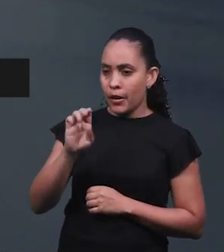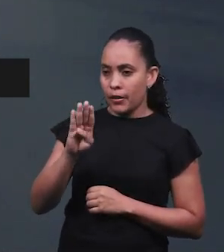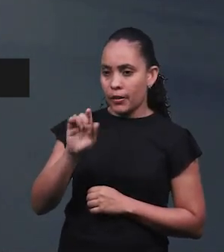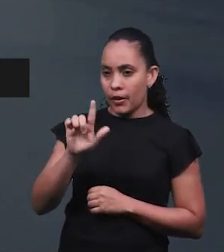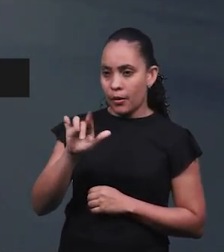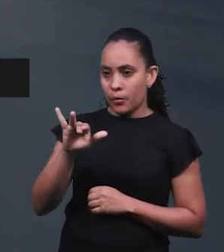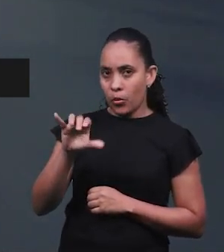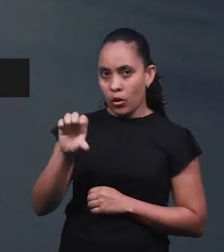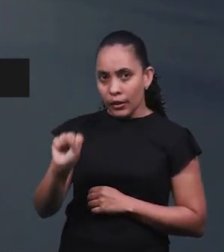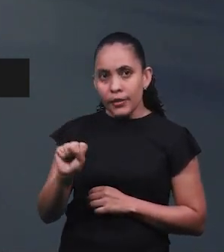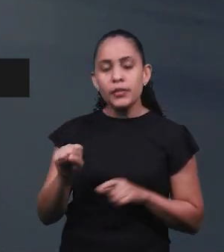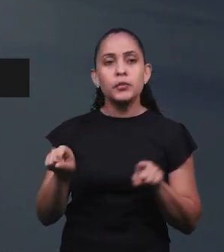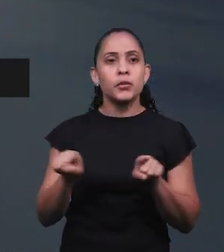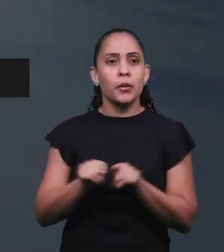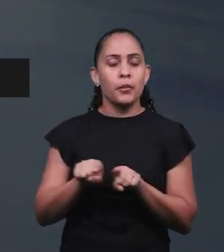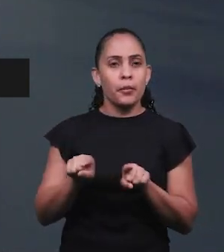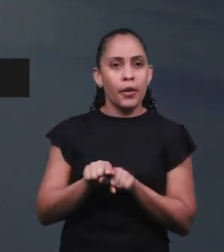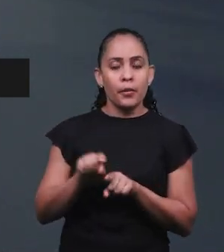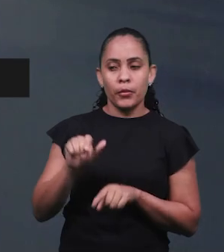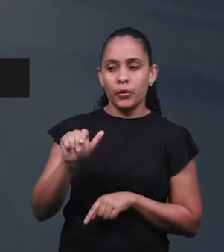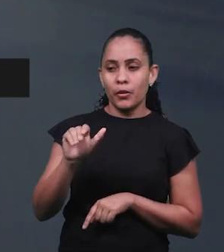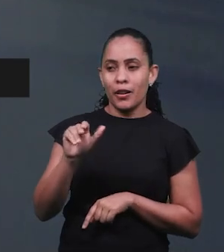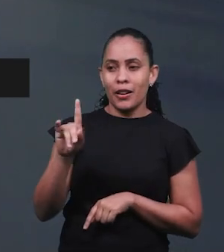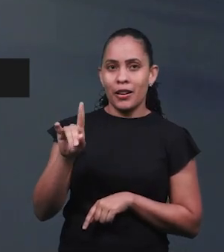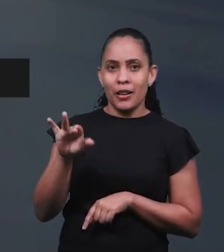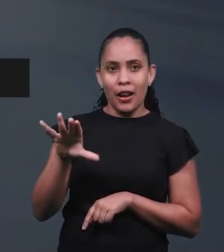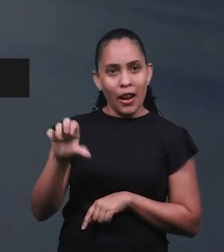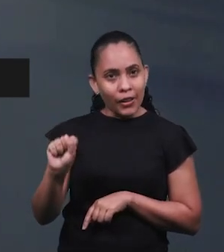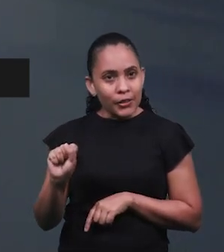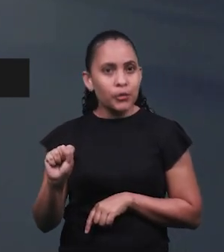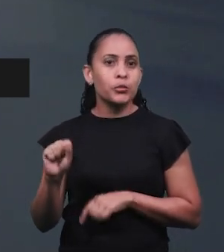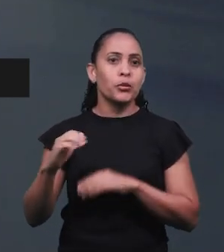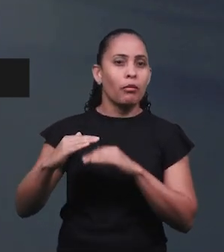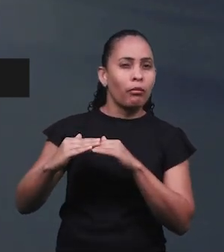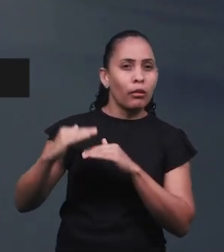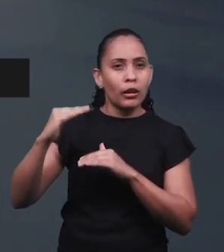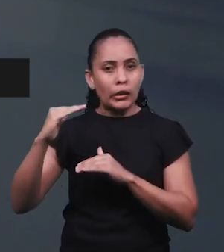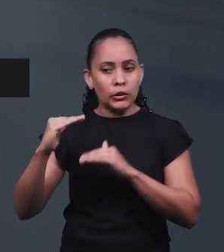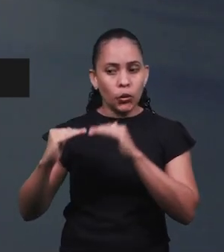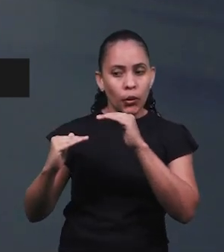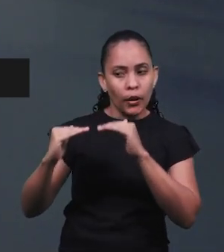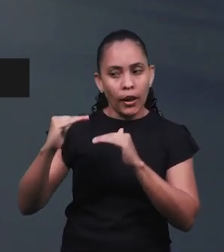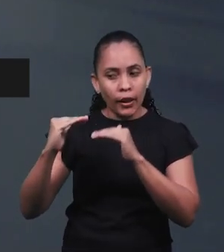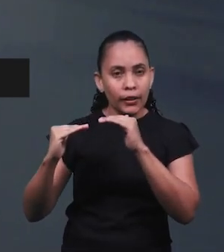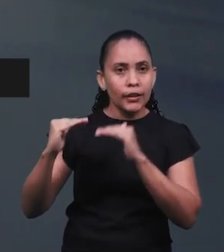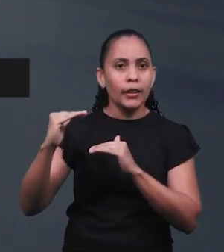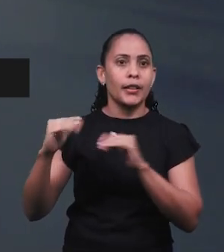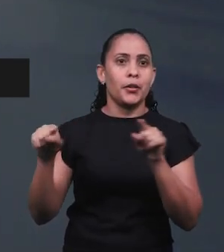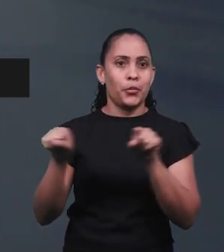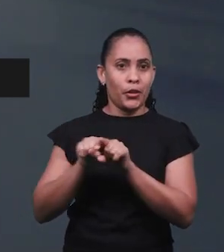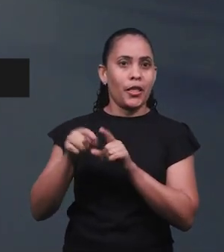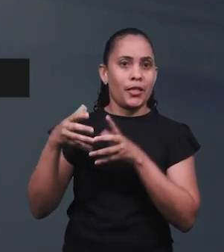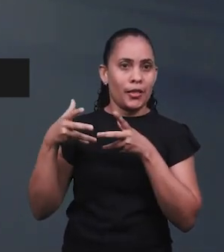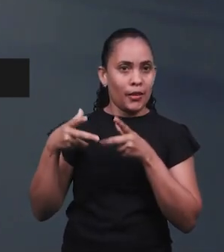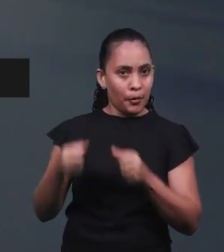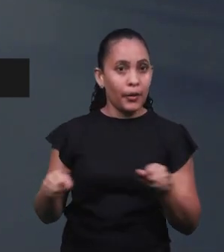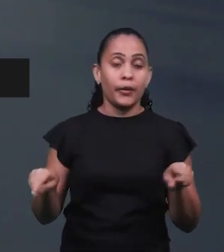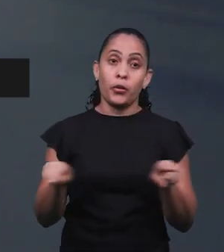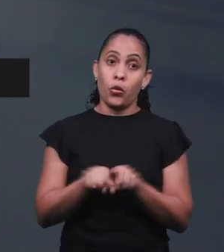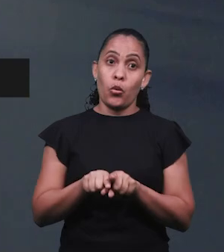muito ácido e muito básico, então isso é o rim que faz. Ele também faz o controle da